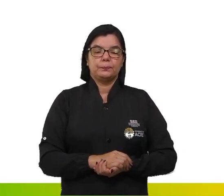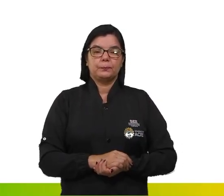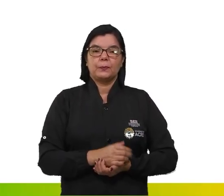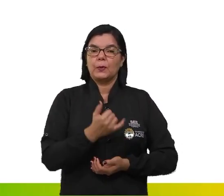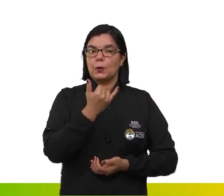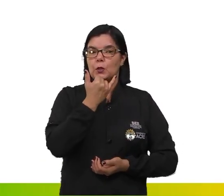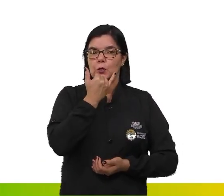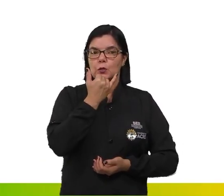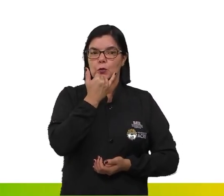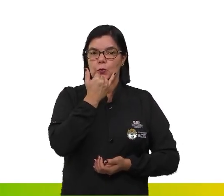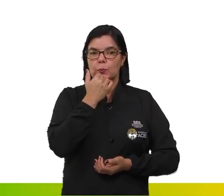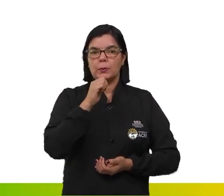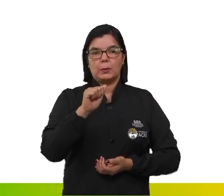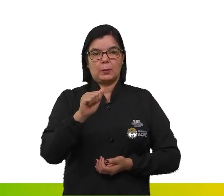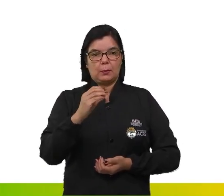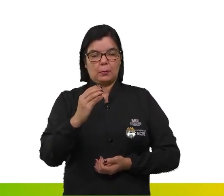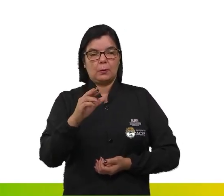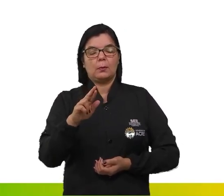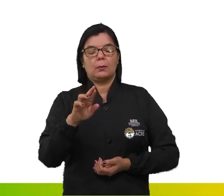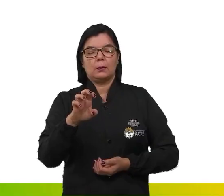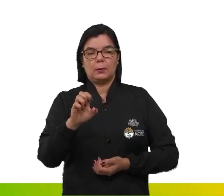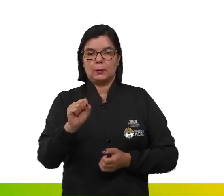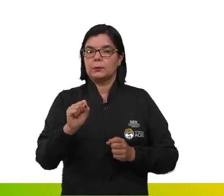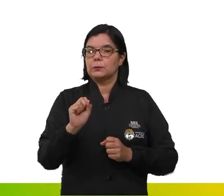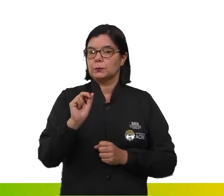desculpa, aqui em acres, né? Ok?